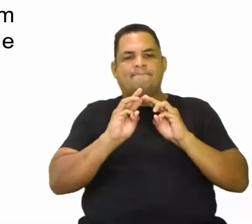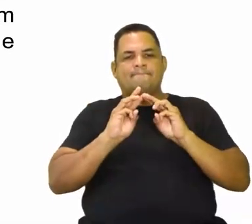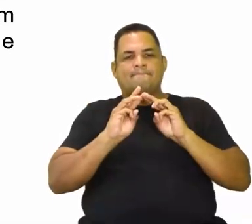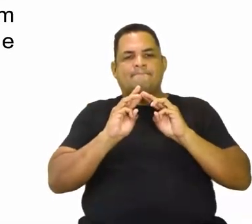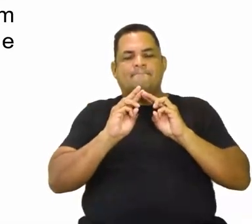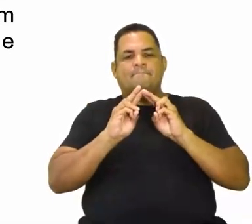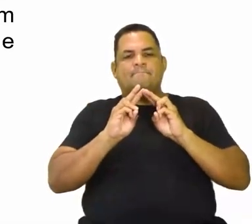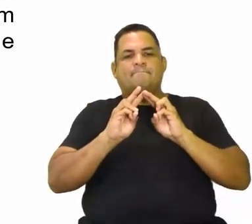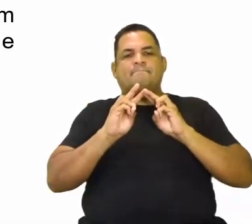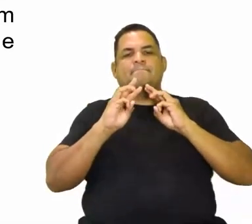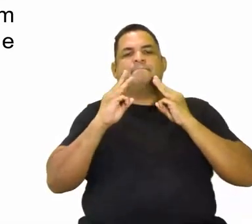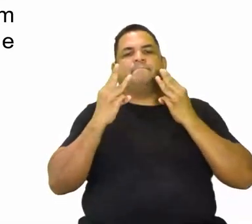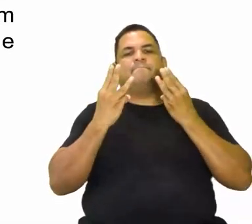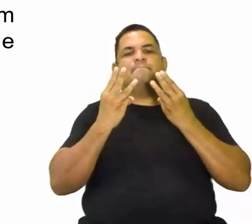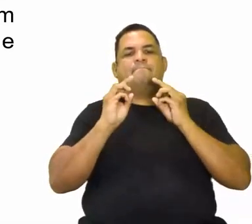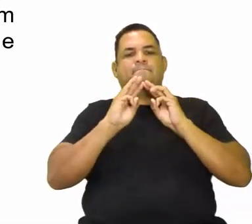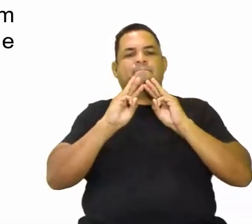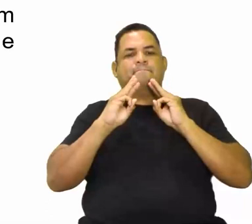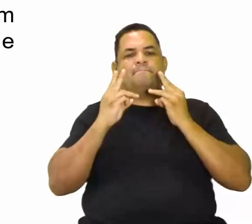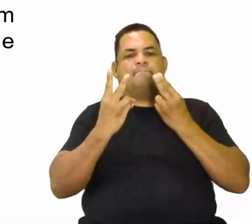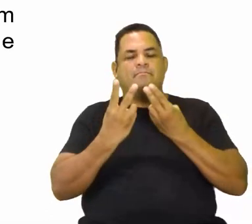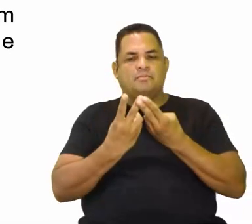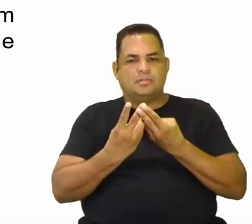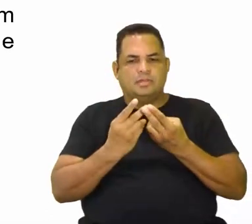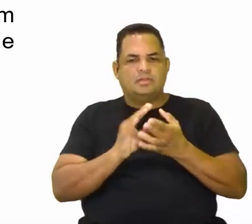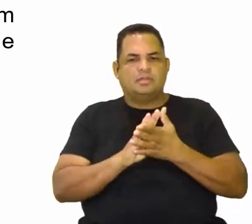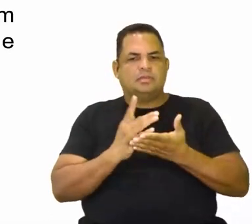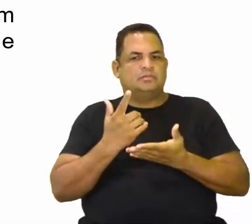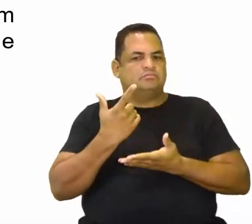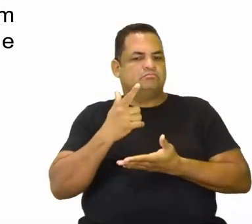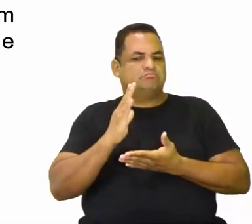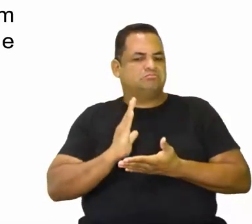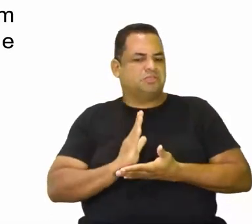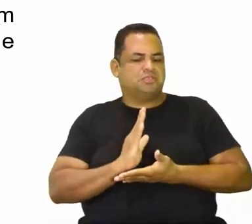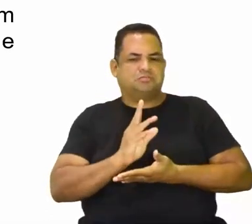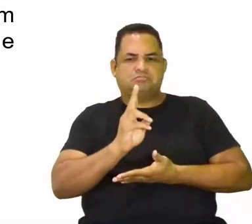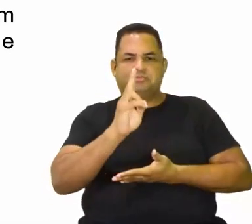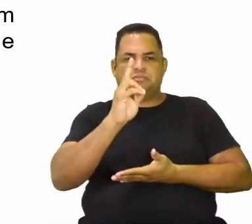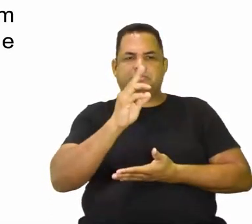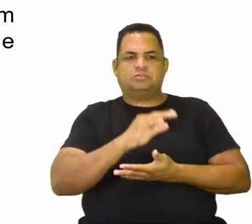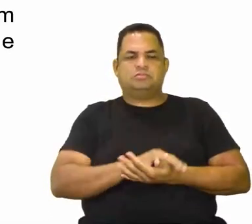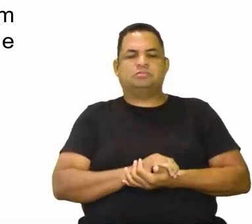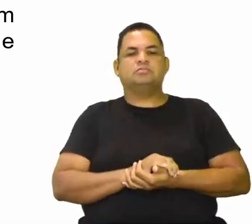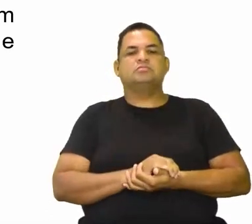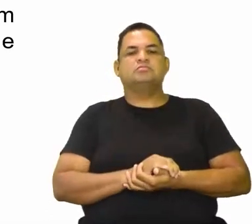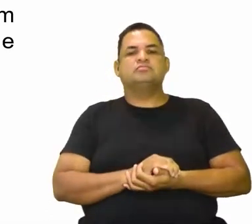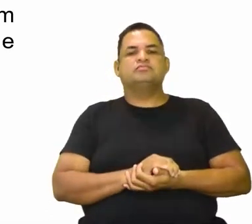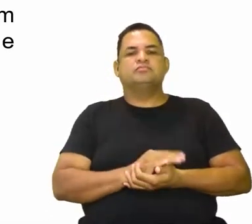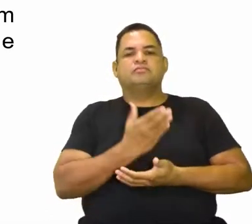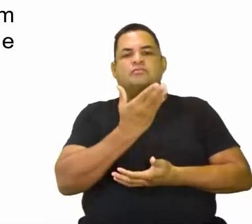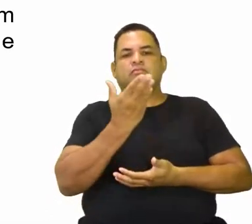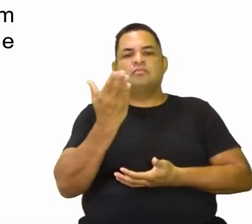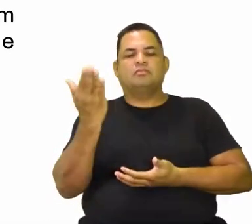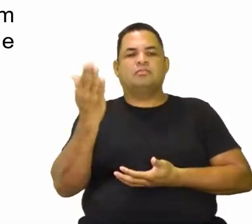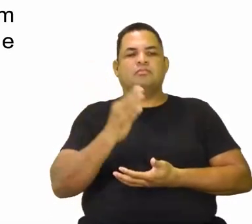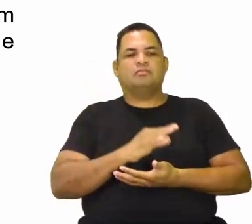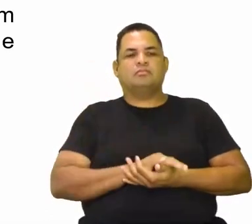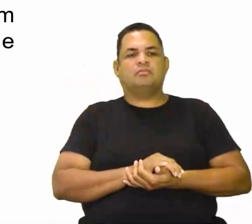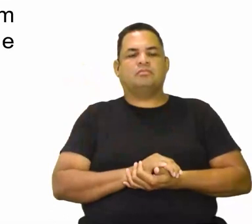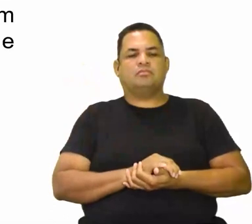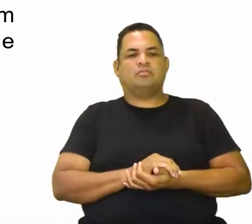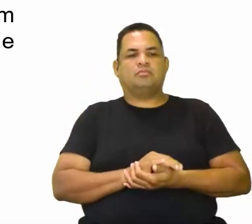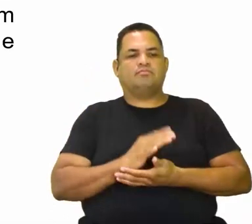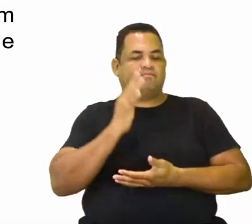matéria descontínua. Mas o que, que significa matéria descontínua? É